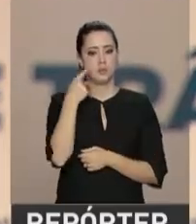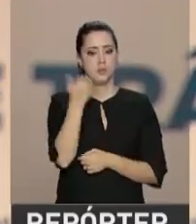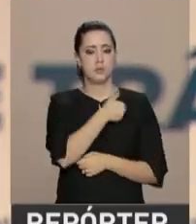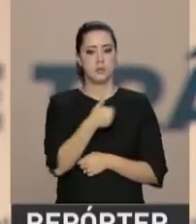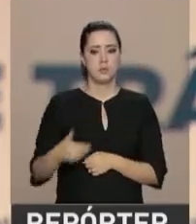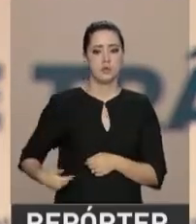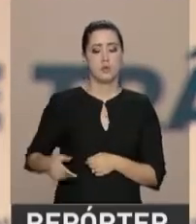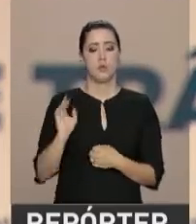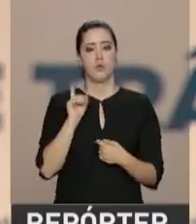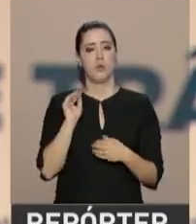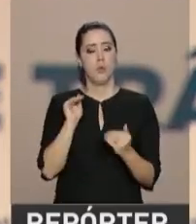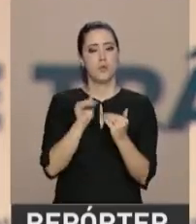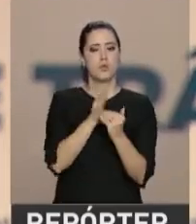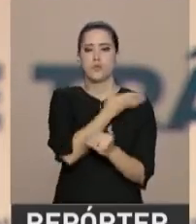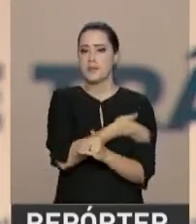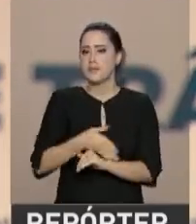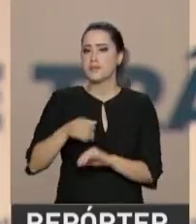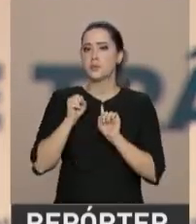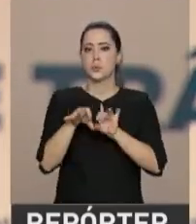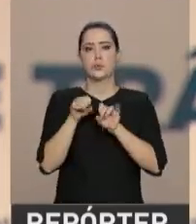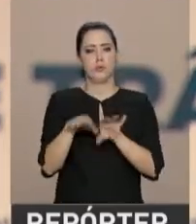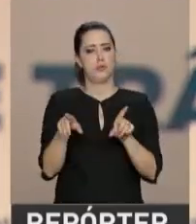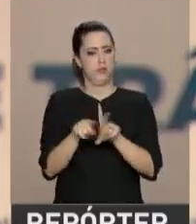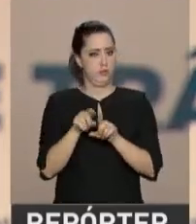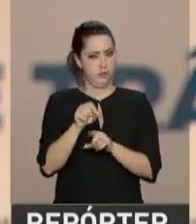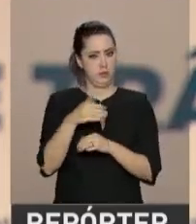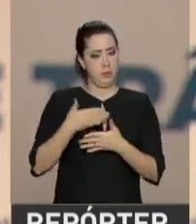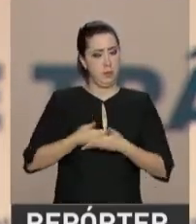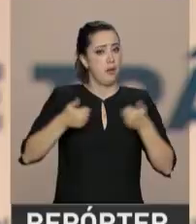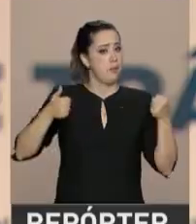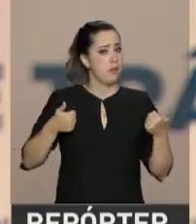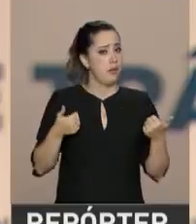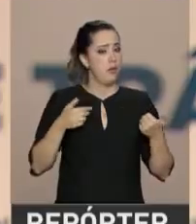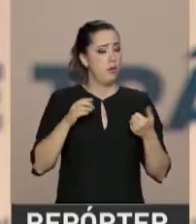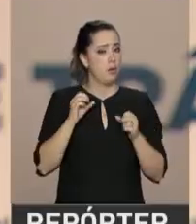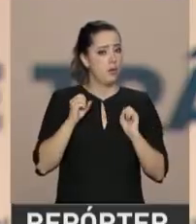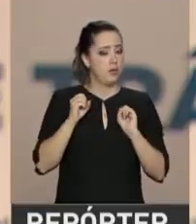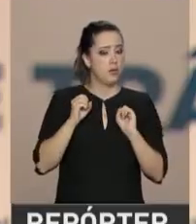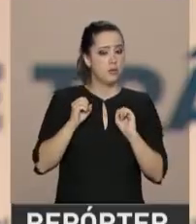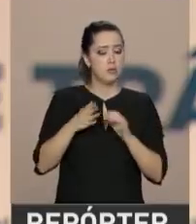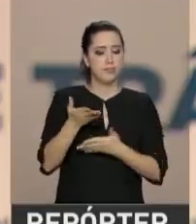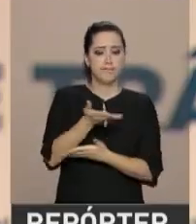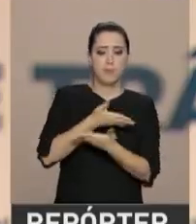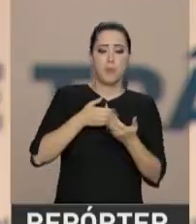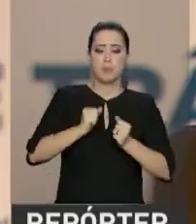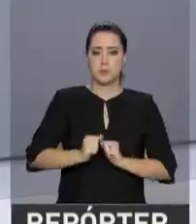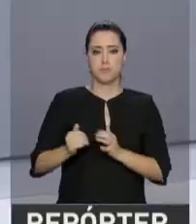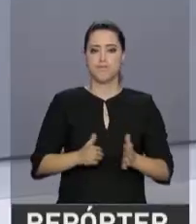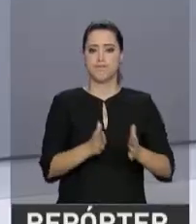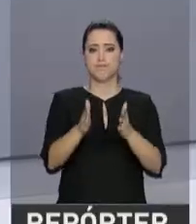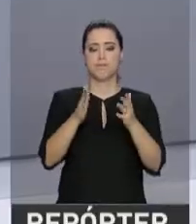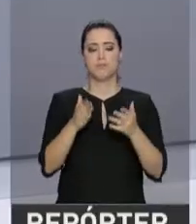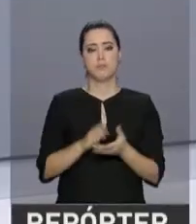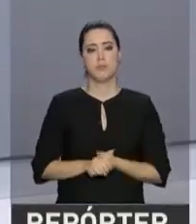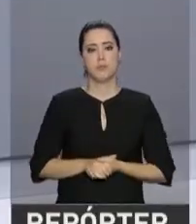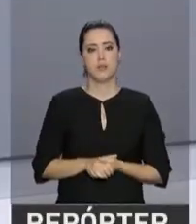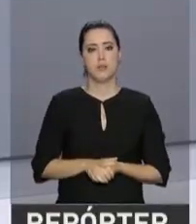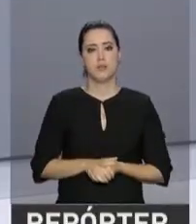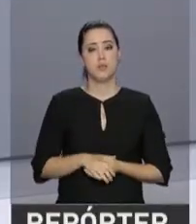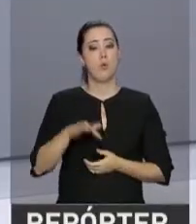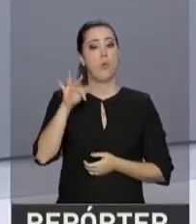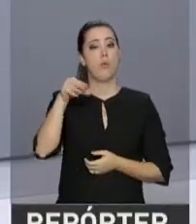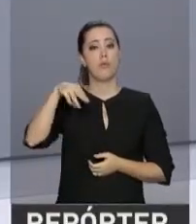públicas voltada para educação de trânsito e acima de tudo melhores condições de mobilidade no nosso país o